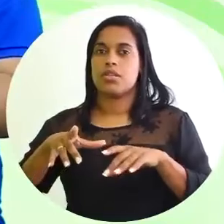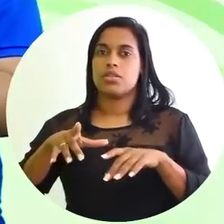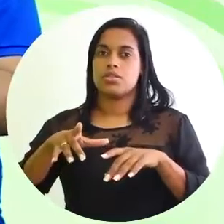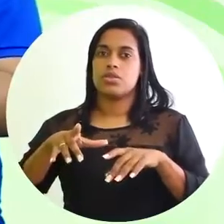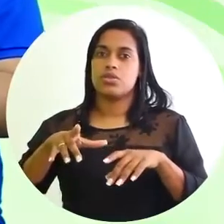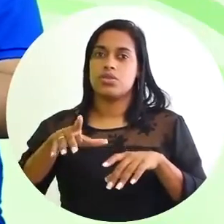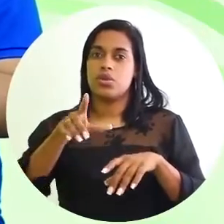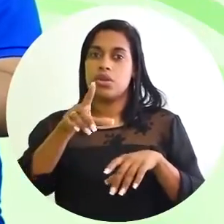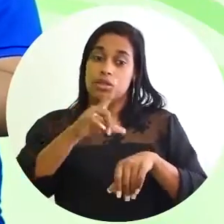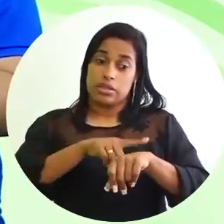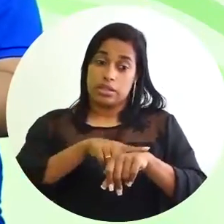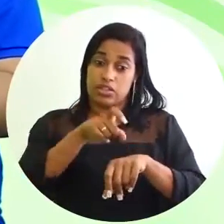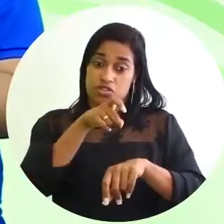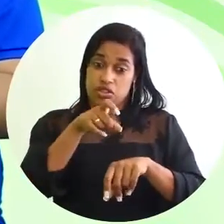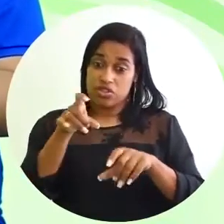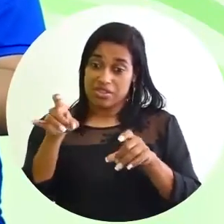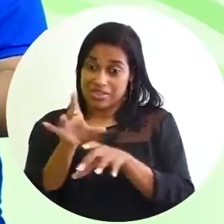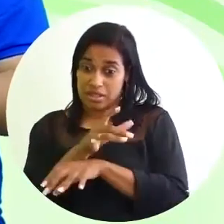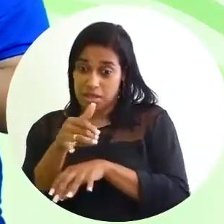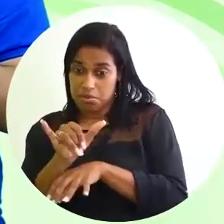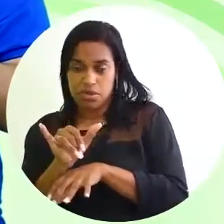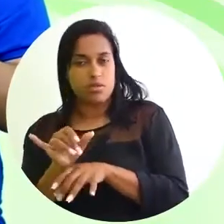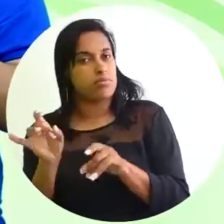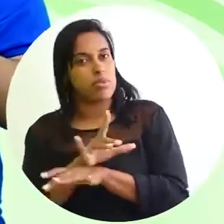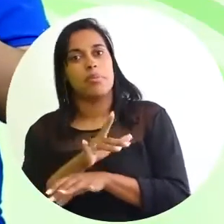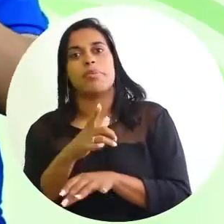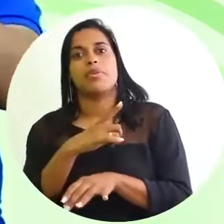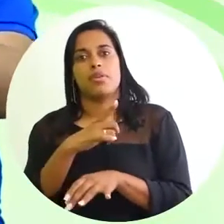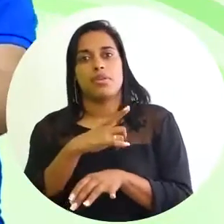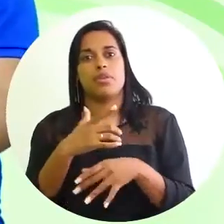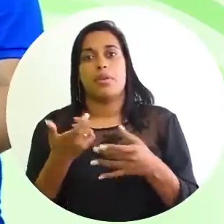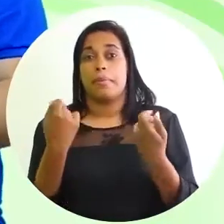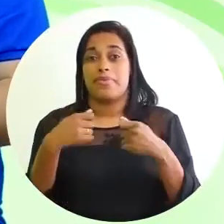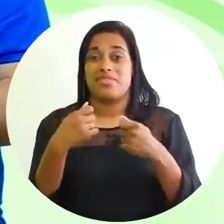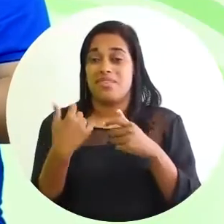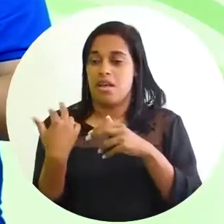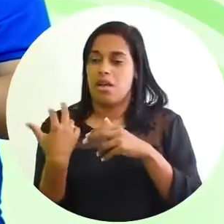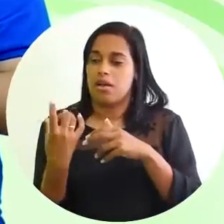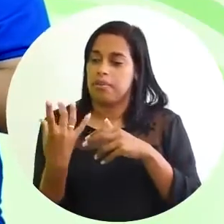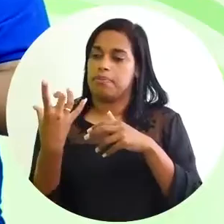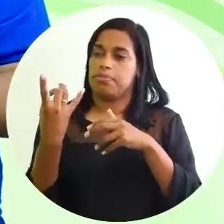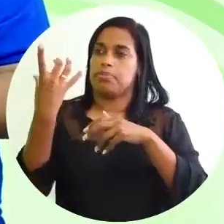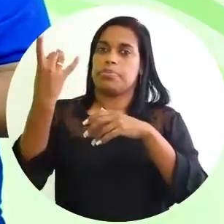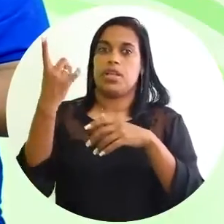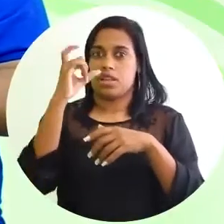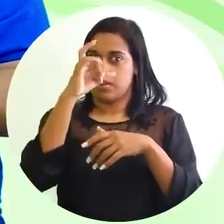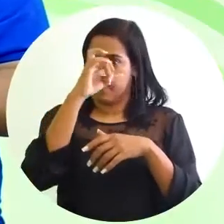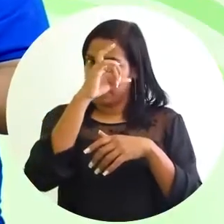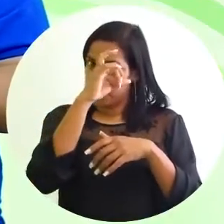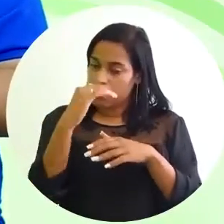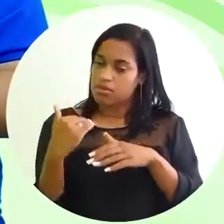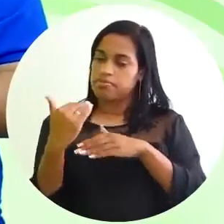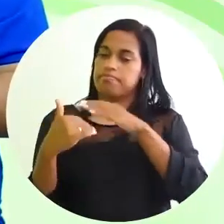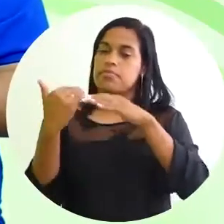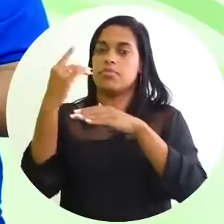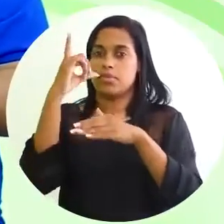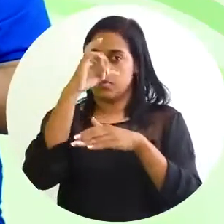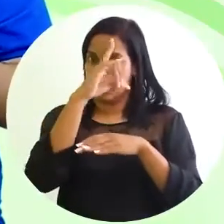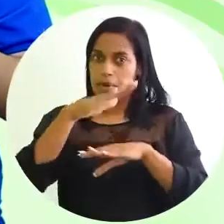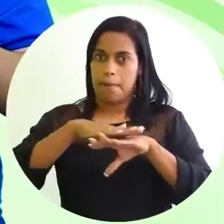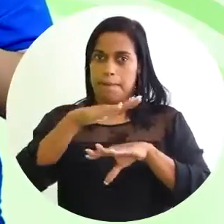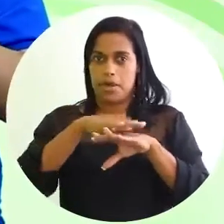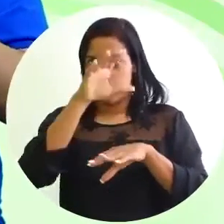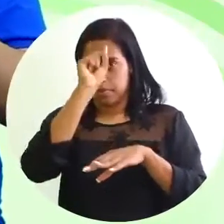data X, em data Y ela precisava ser terminada. Então, a gente ia escalando a dificuldade, construindo uma aprendizagem com